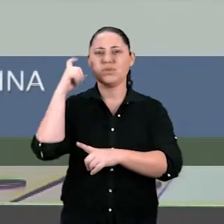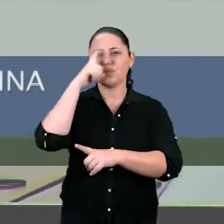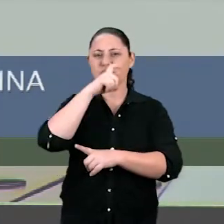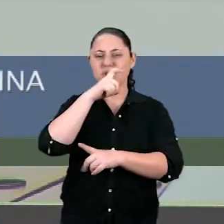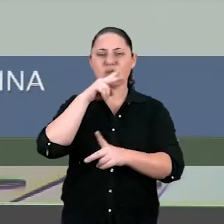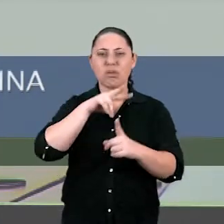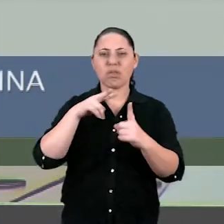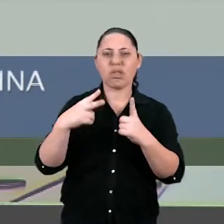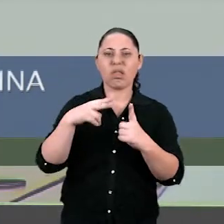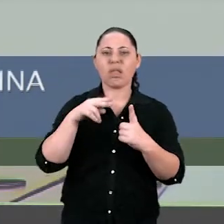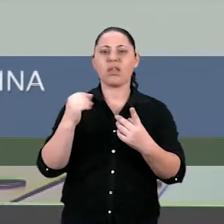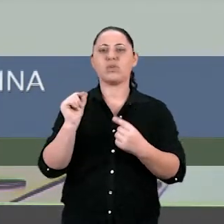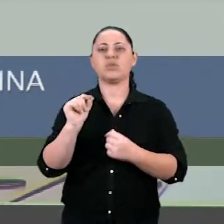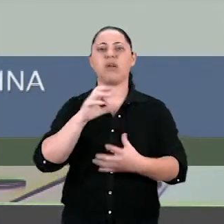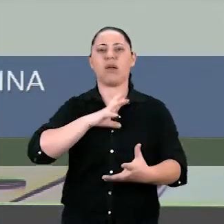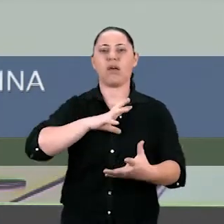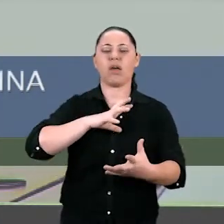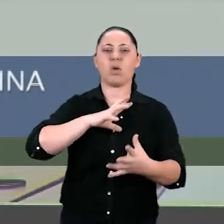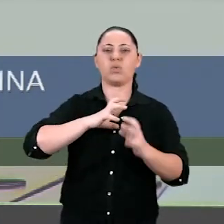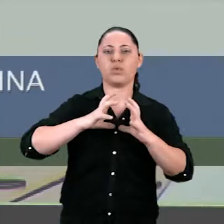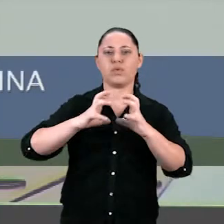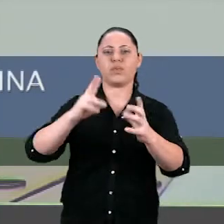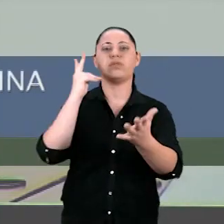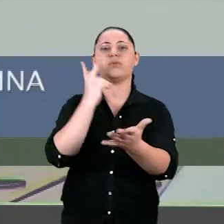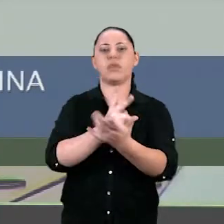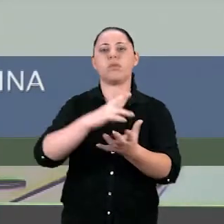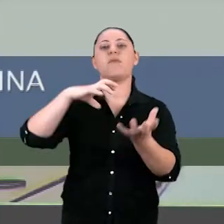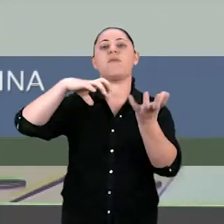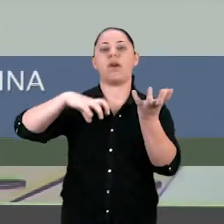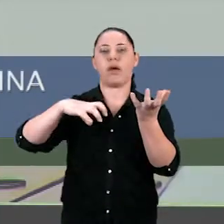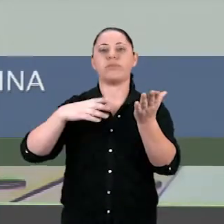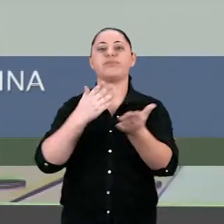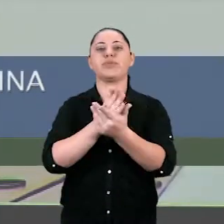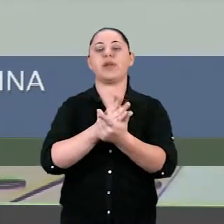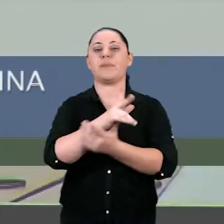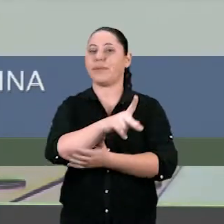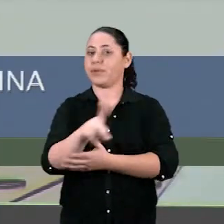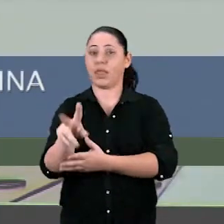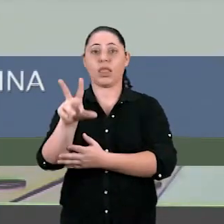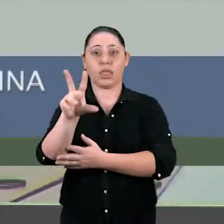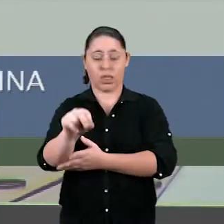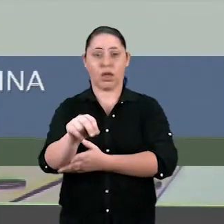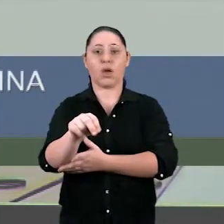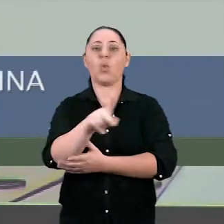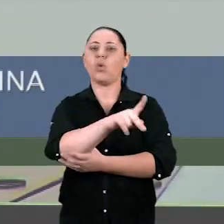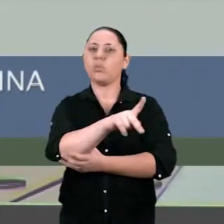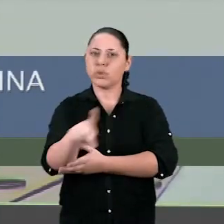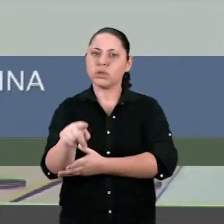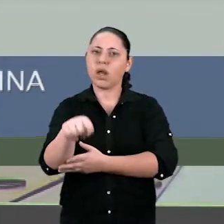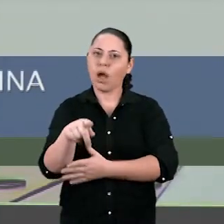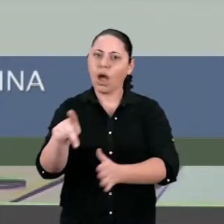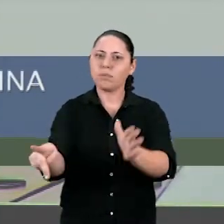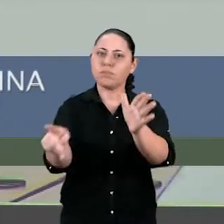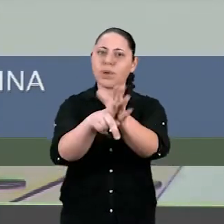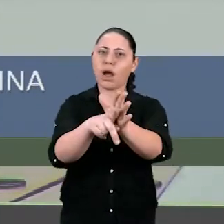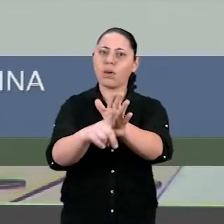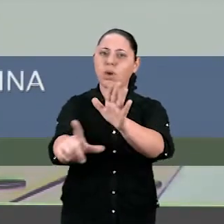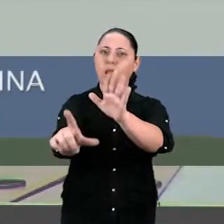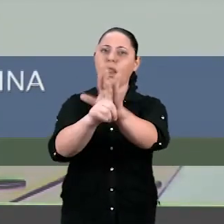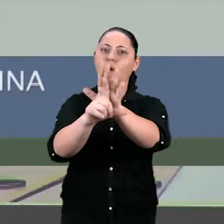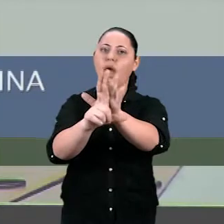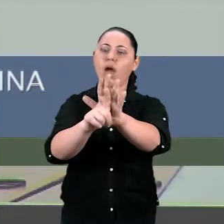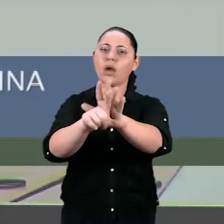quem prevalece é o Congresso e não o presidente, que tem maior legitimidade democrática, e também um problema de